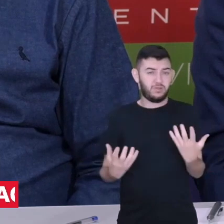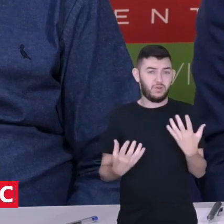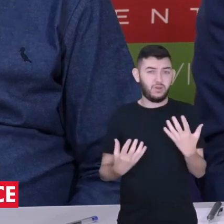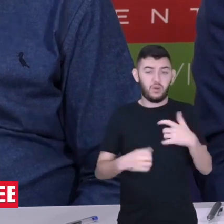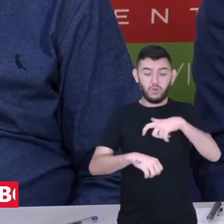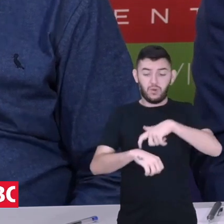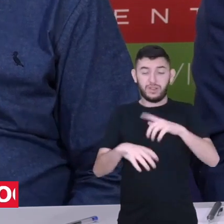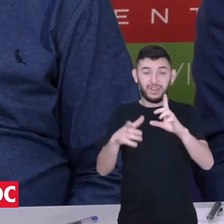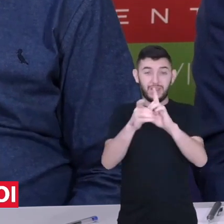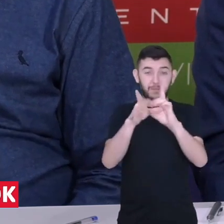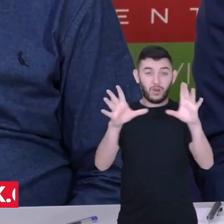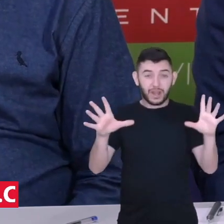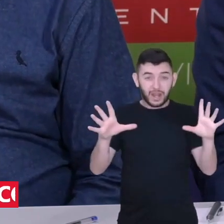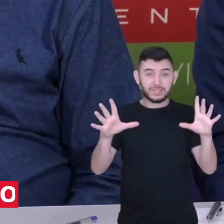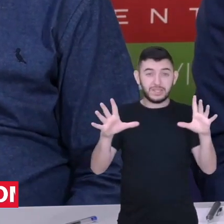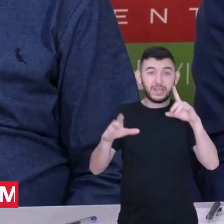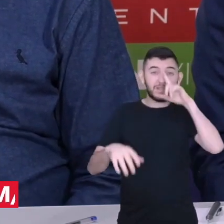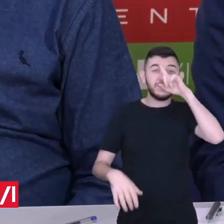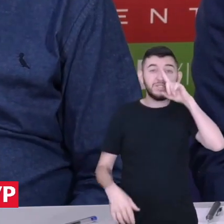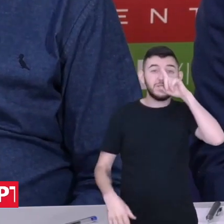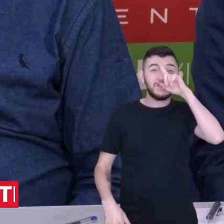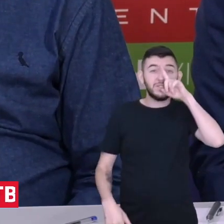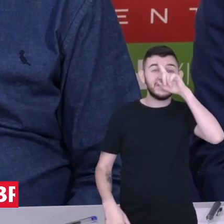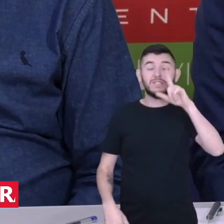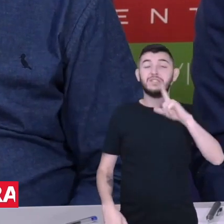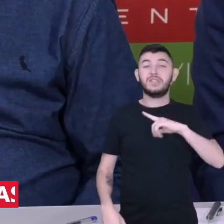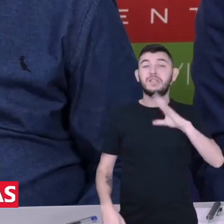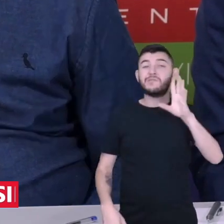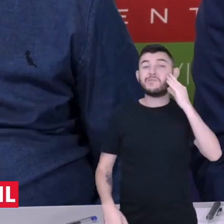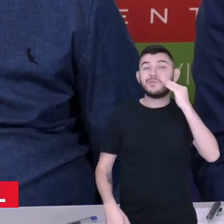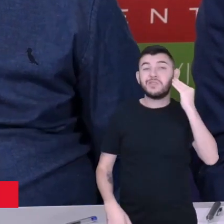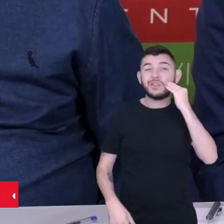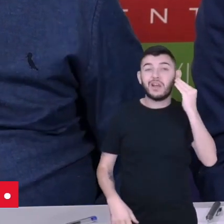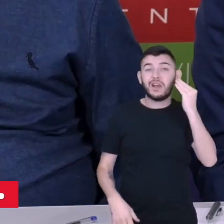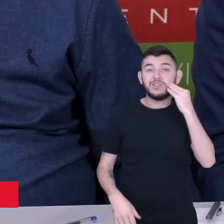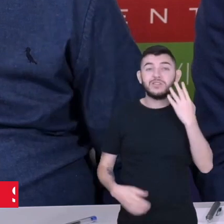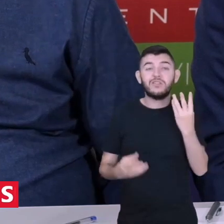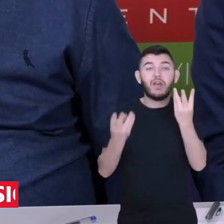que resolveram fazer política